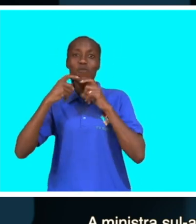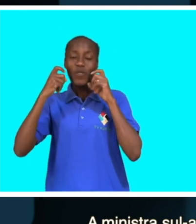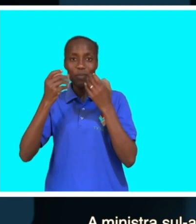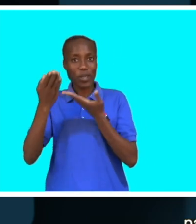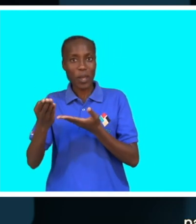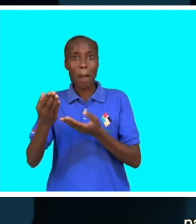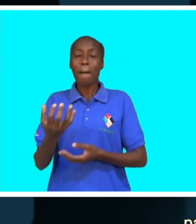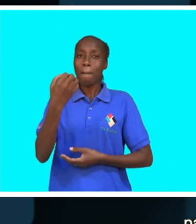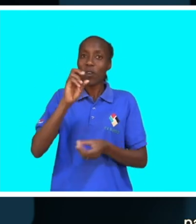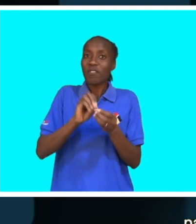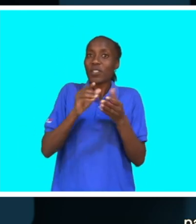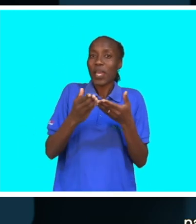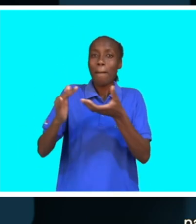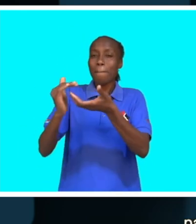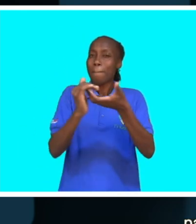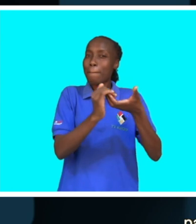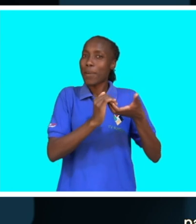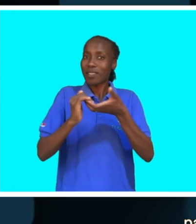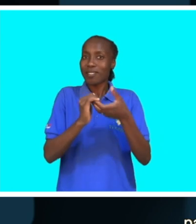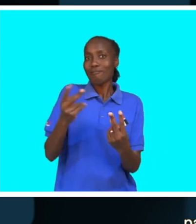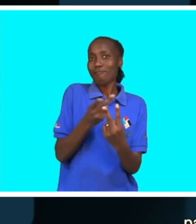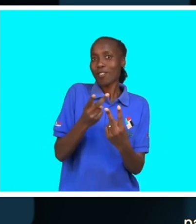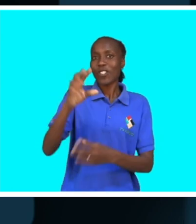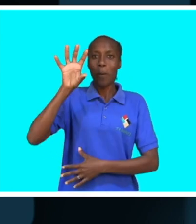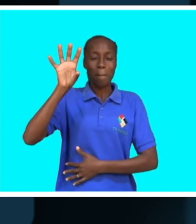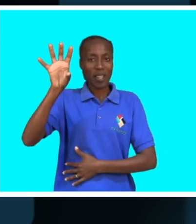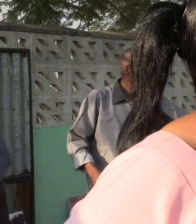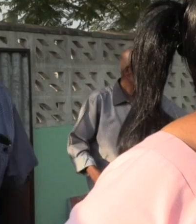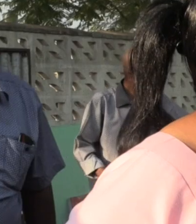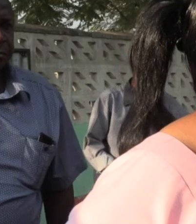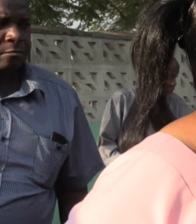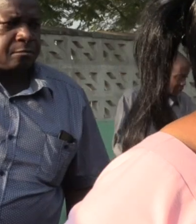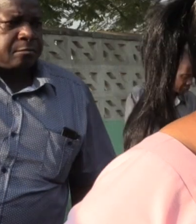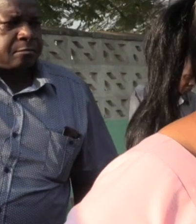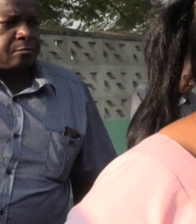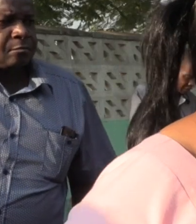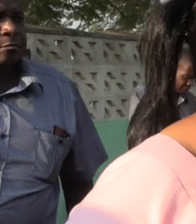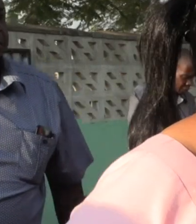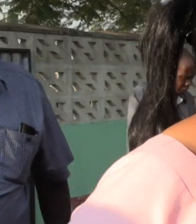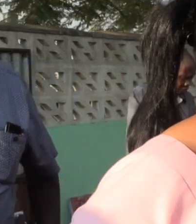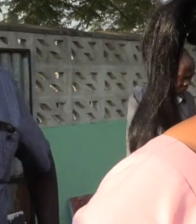governo moçambicano para o estabelecimento de parceria entre os dois países. Esta é a